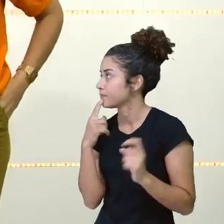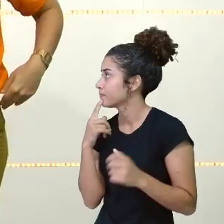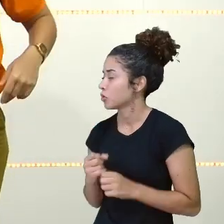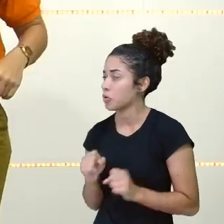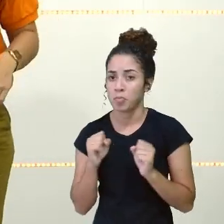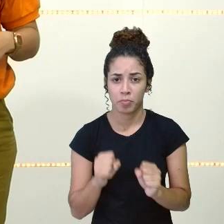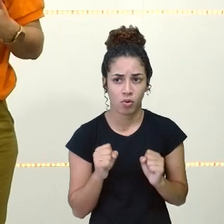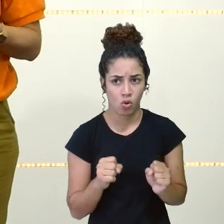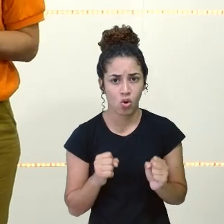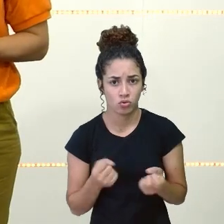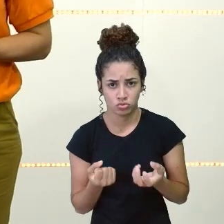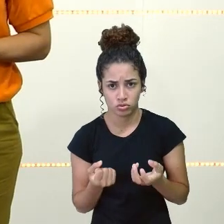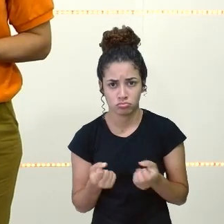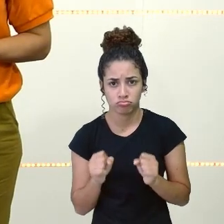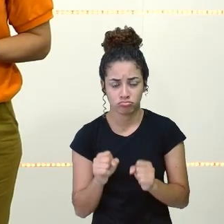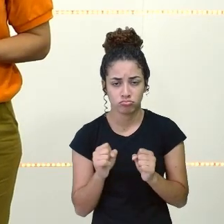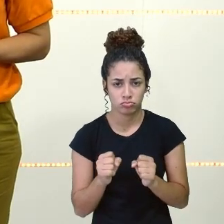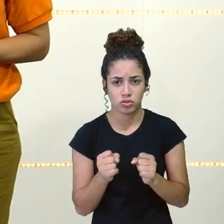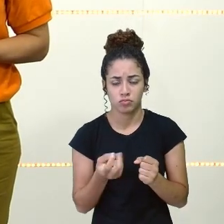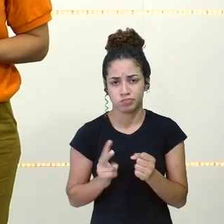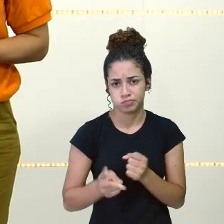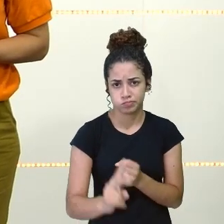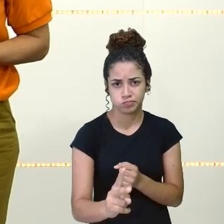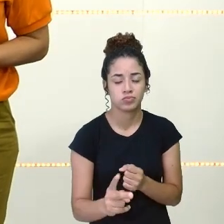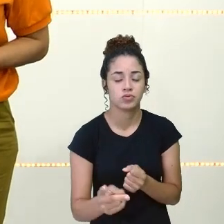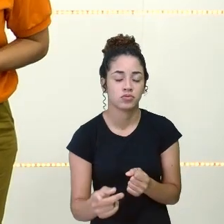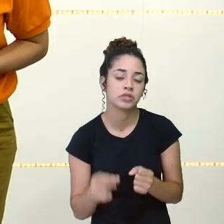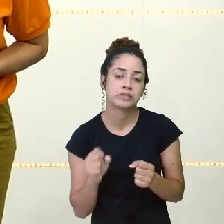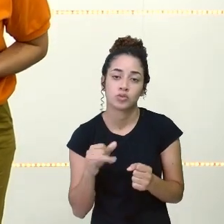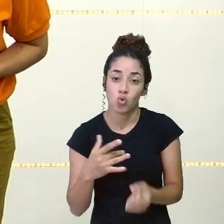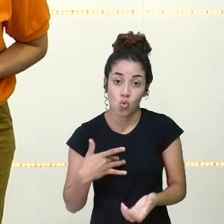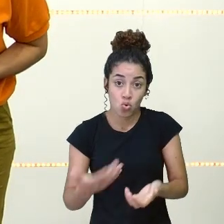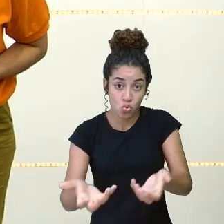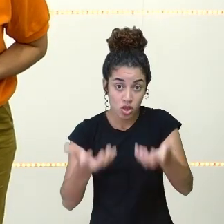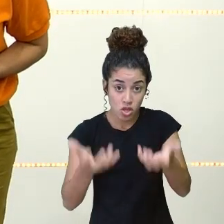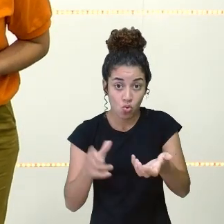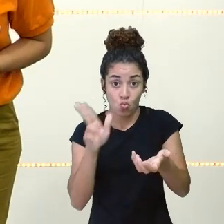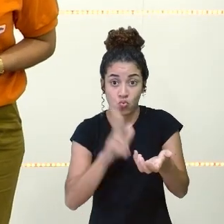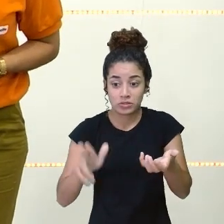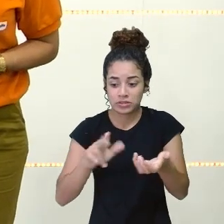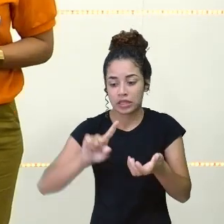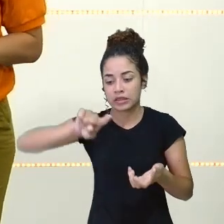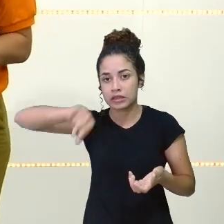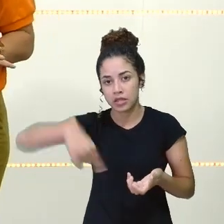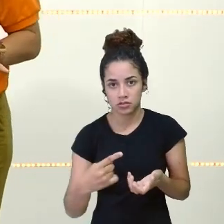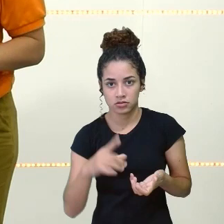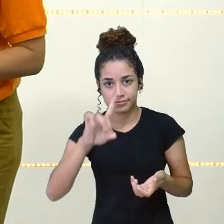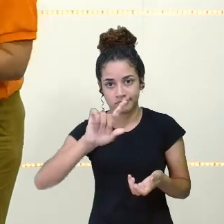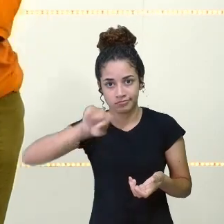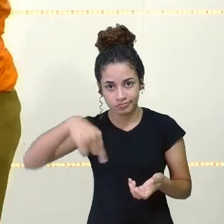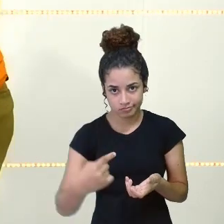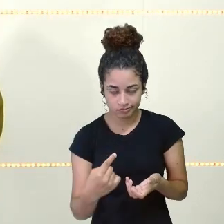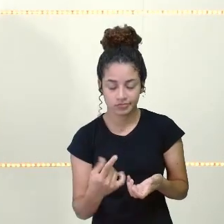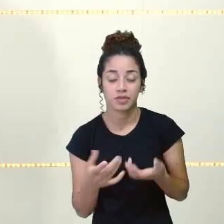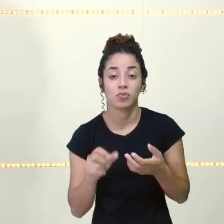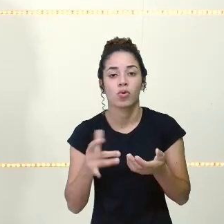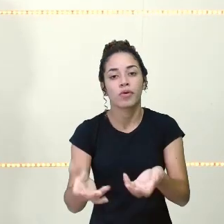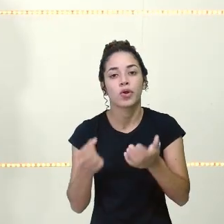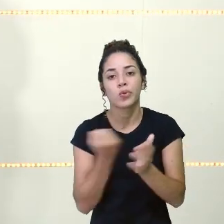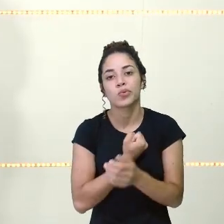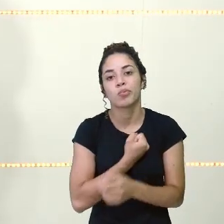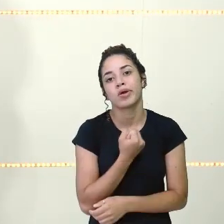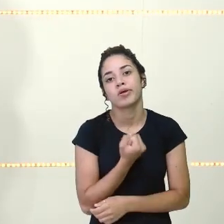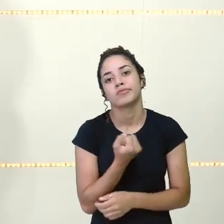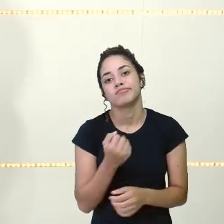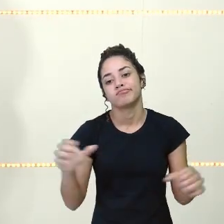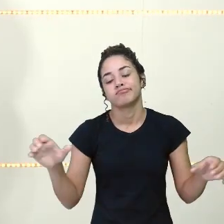aqui, poderia se eu quisesse utilizar decimais, mas eu quero números inteiros. Sendo assim, eu não posso dividir